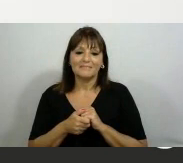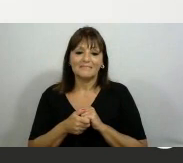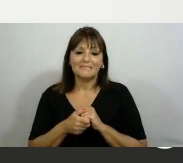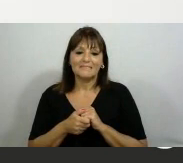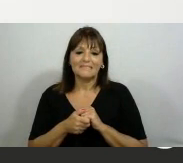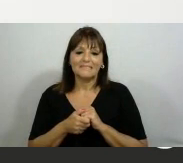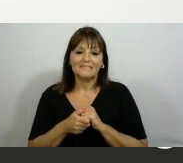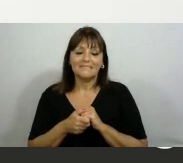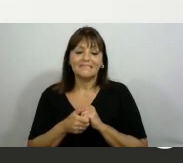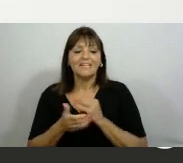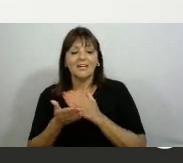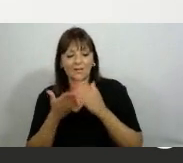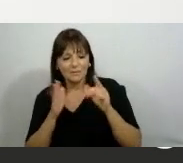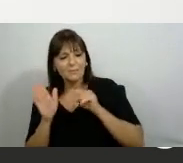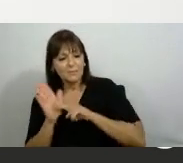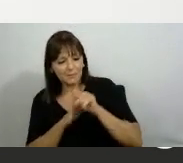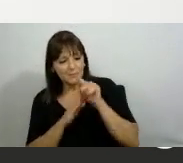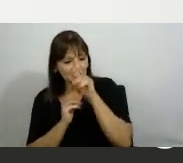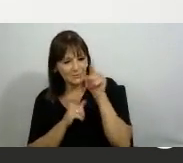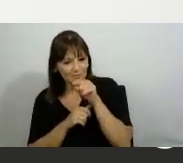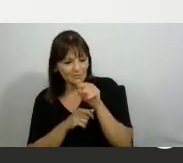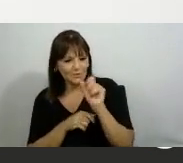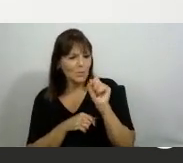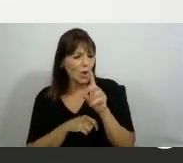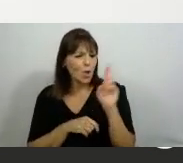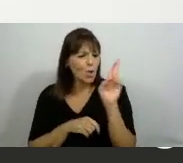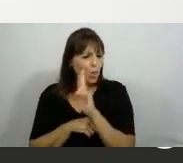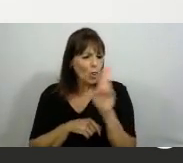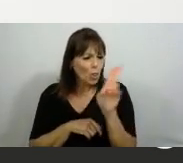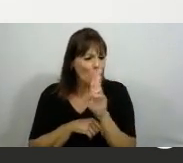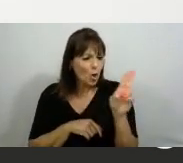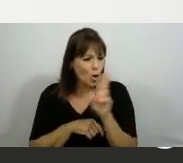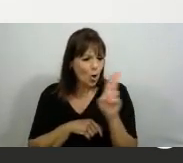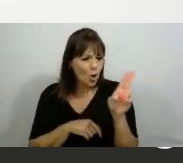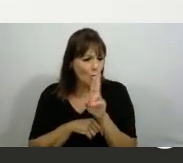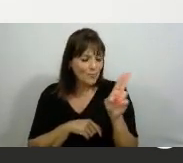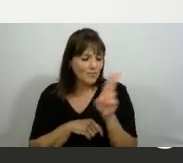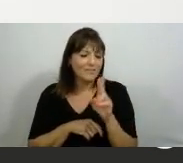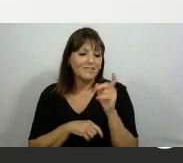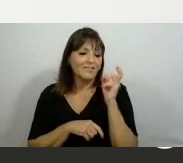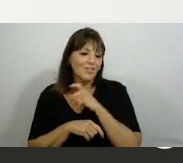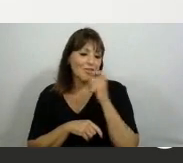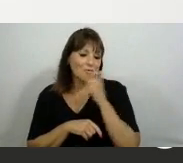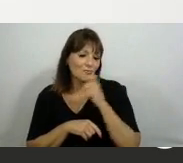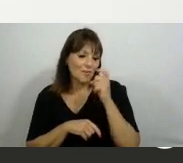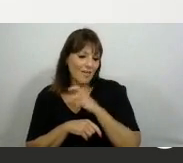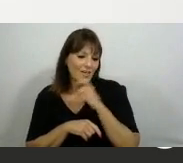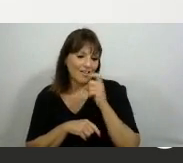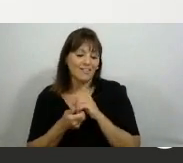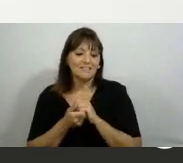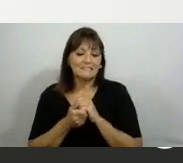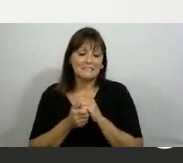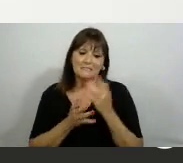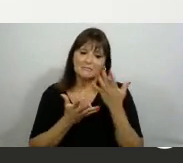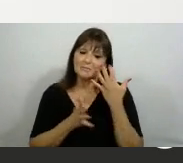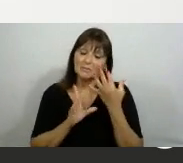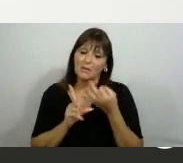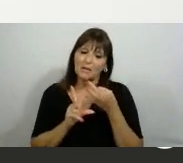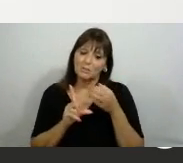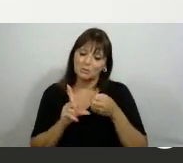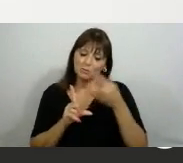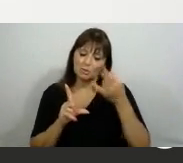Lá no começo, eu perguntei qual que era o nome da novela, né? Eu não estou vendo o chat, não sei se alguém teve a audácia de colocar uma sugestão de nome, mas eu trouxe